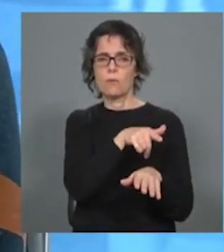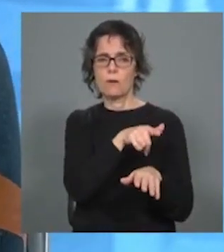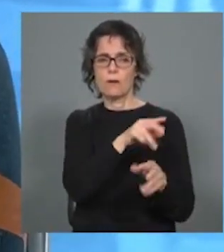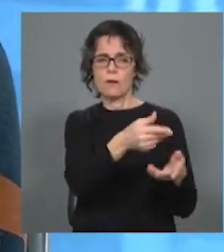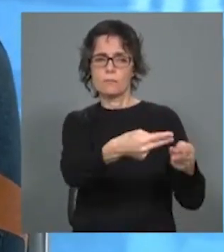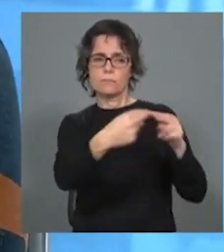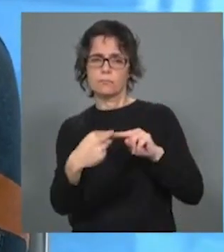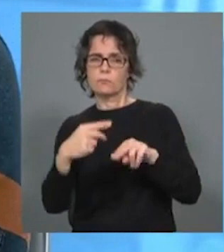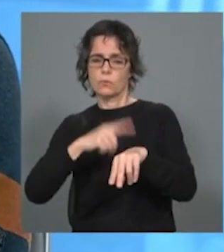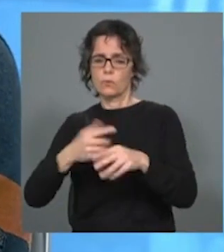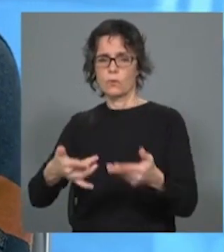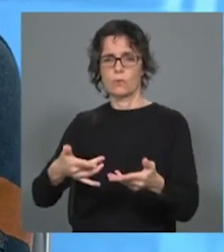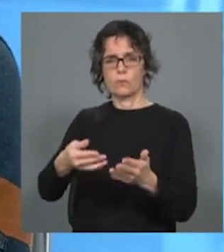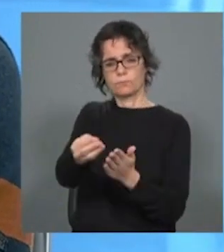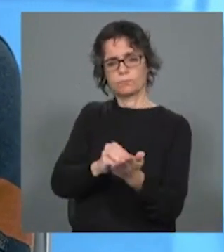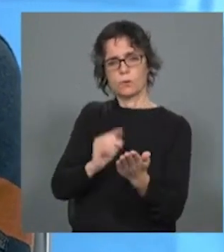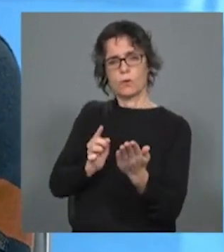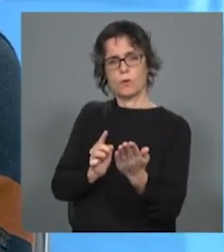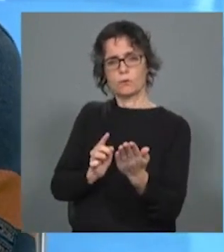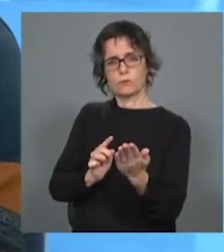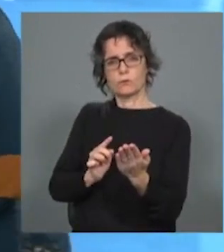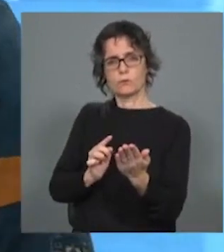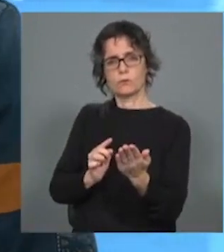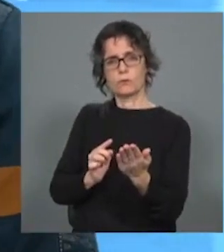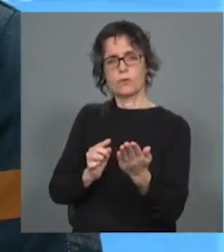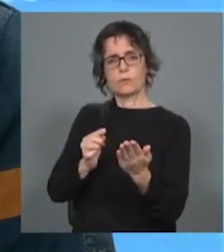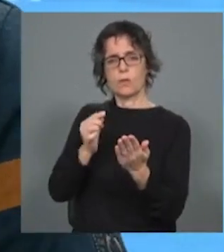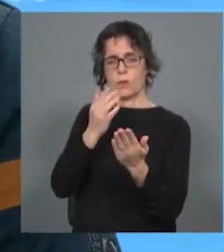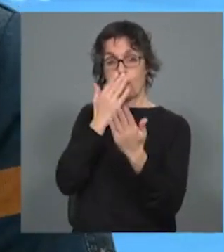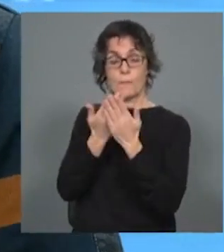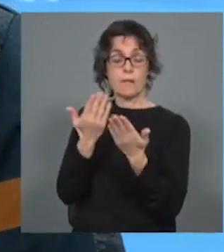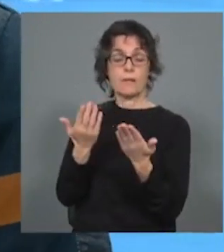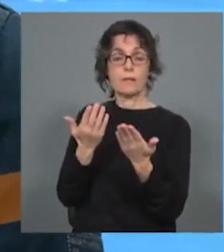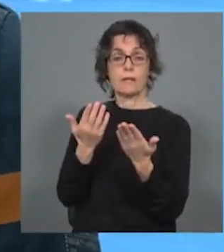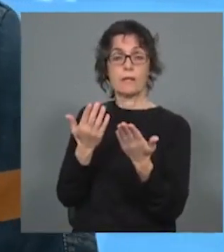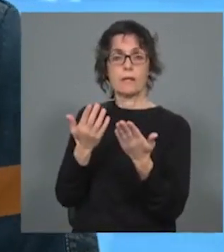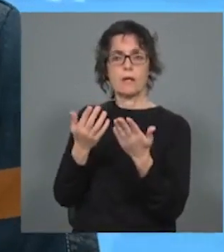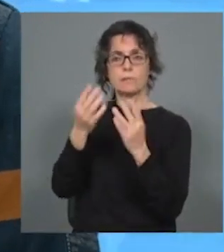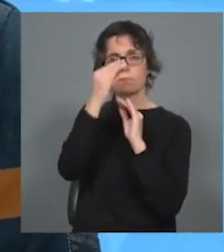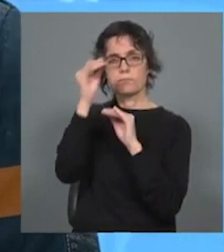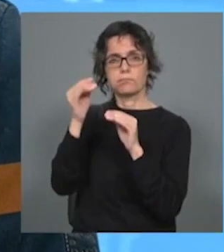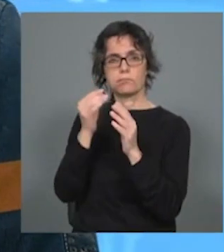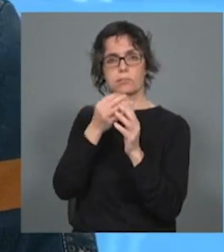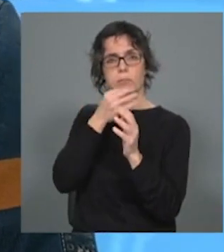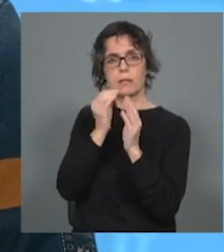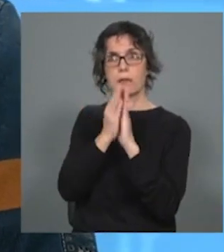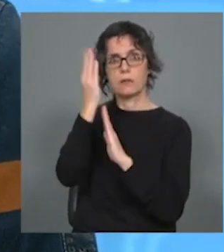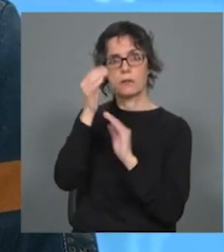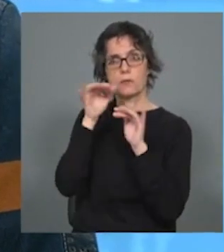diz do ponto de vista existencial, pastoral, nos dias de hoje. E esta metodologia que